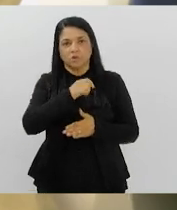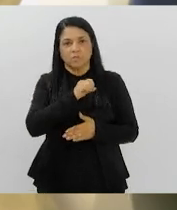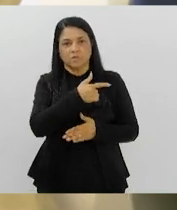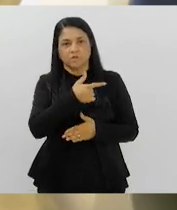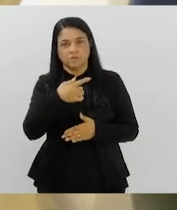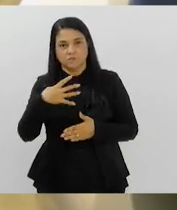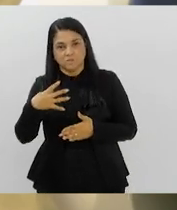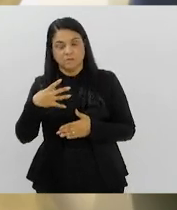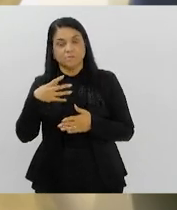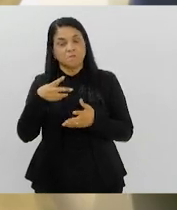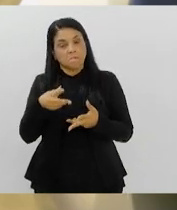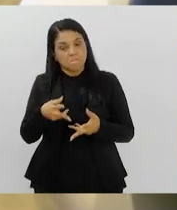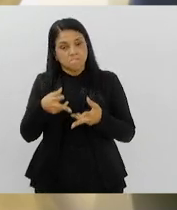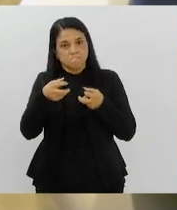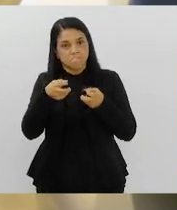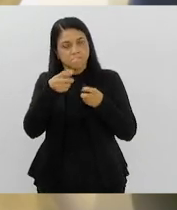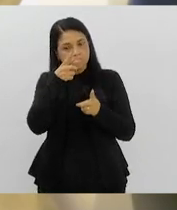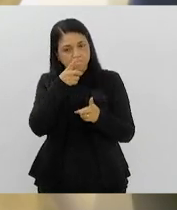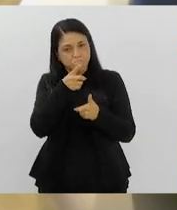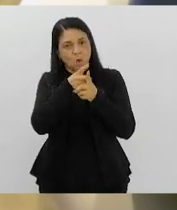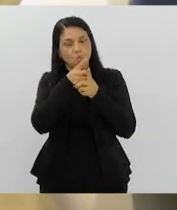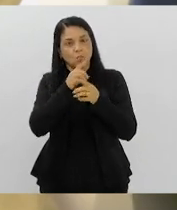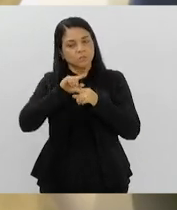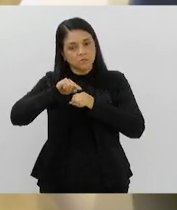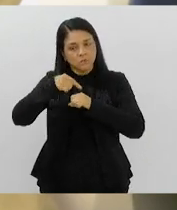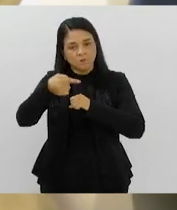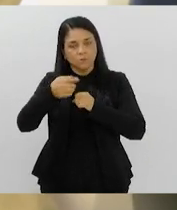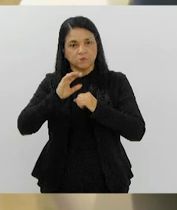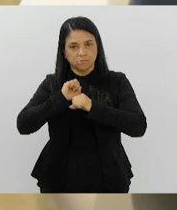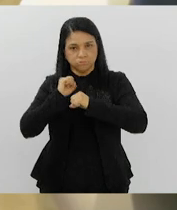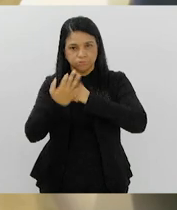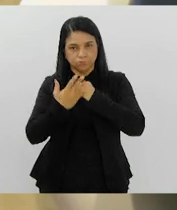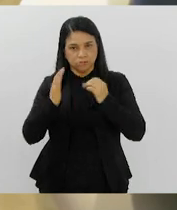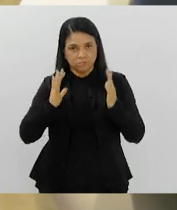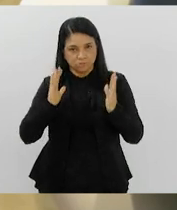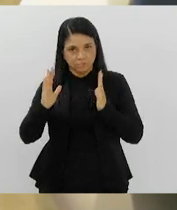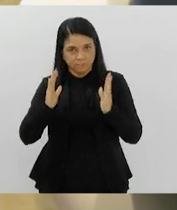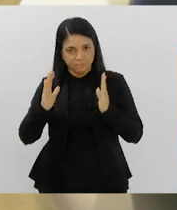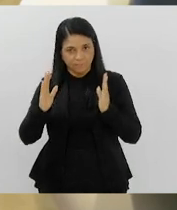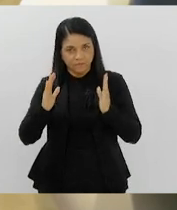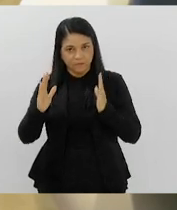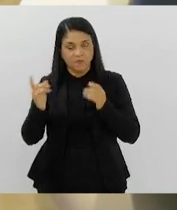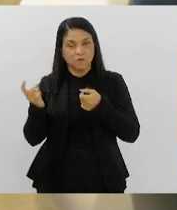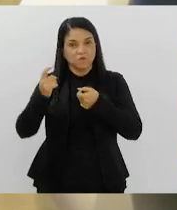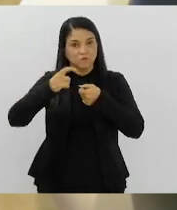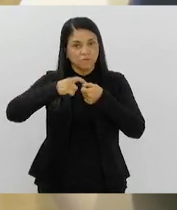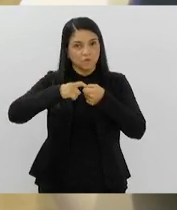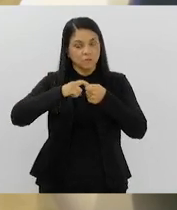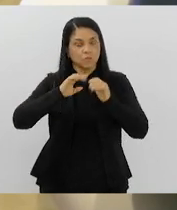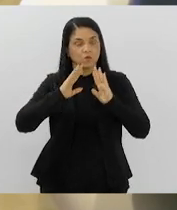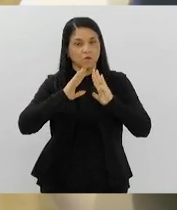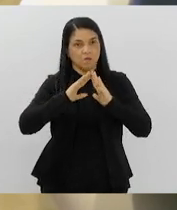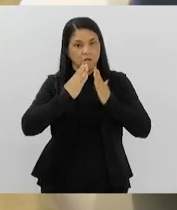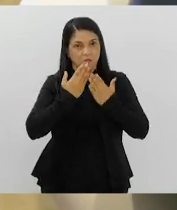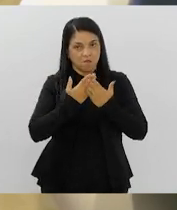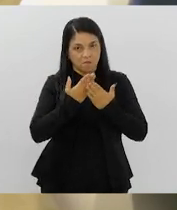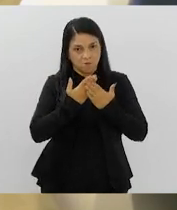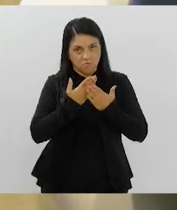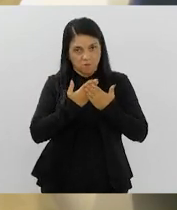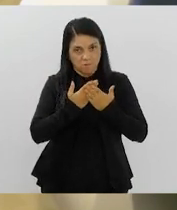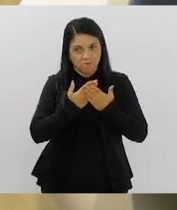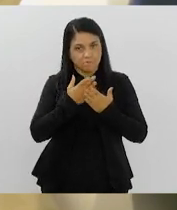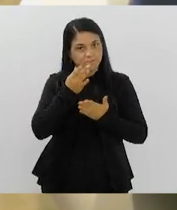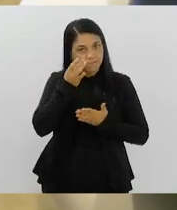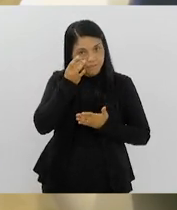nós identificamos logo após a pandemia, né, ao retornar às nossas aulas presenciais. E